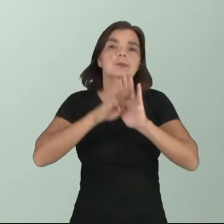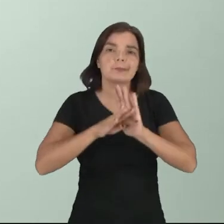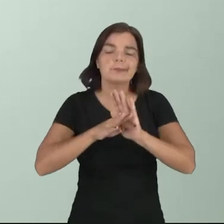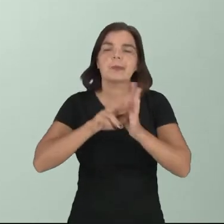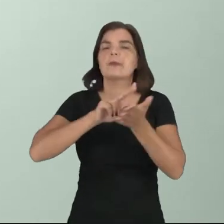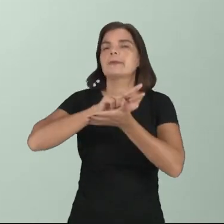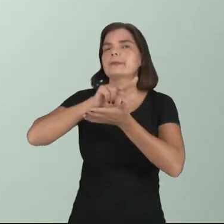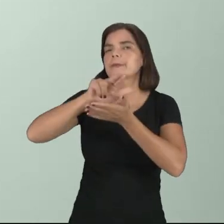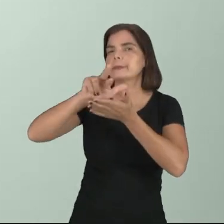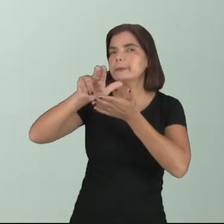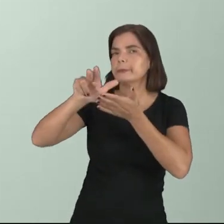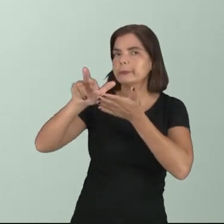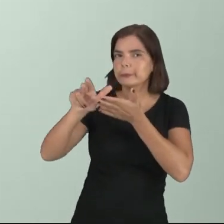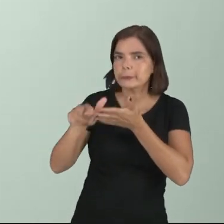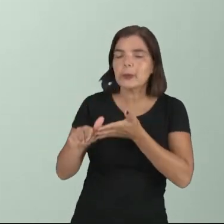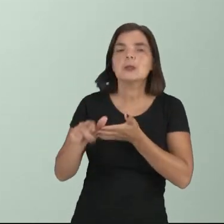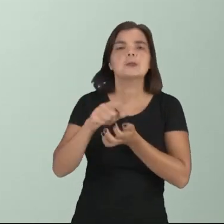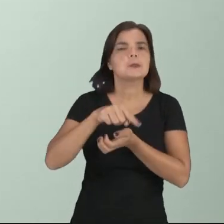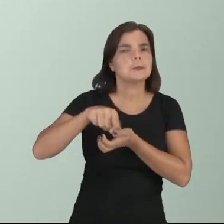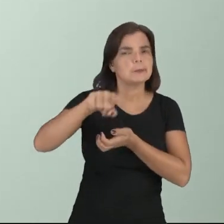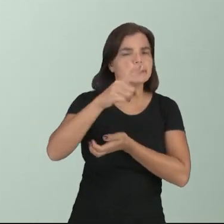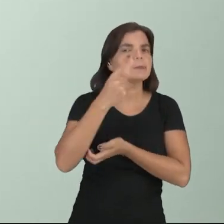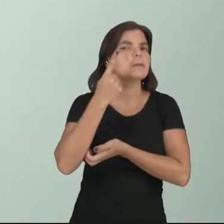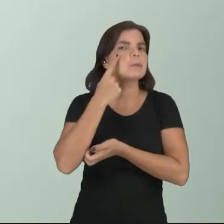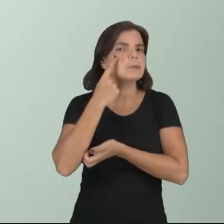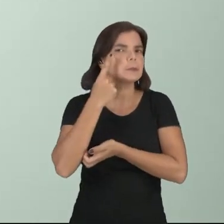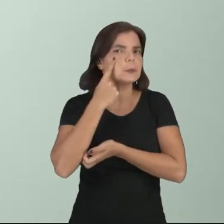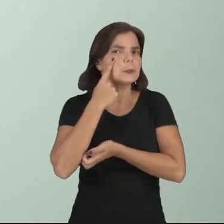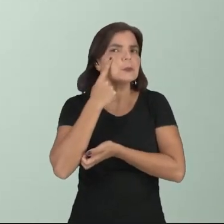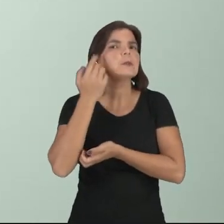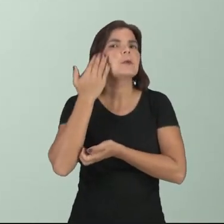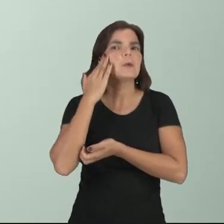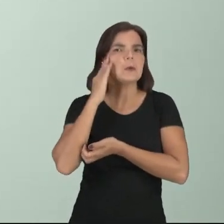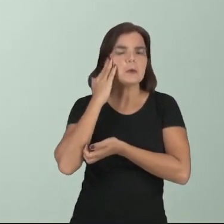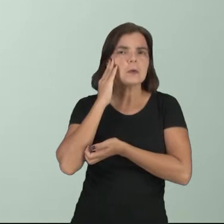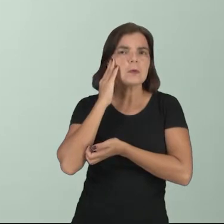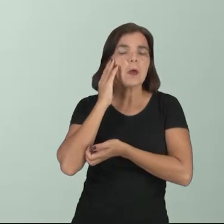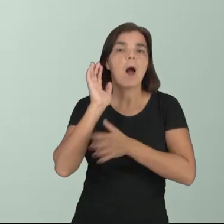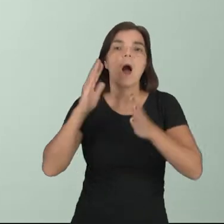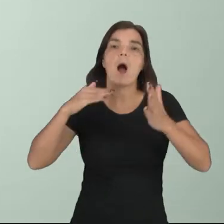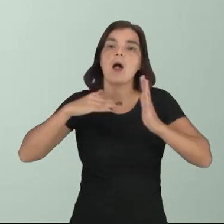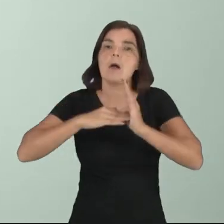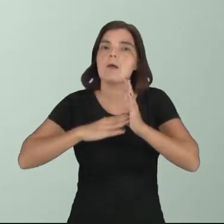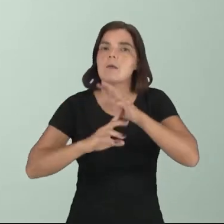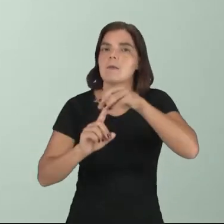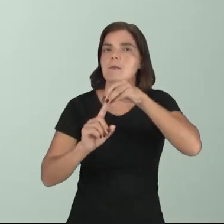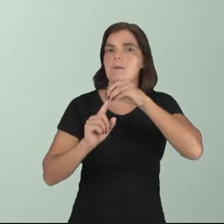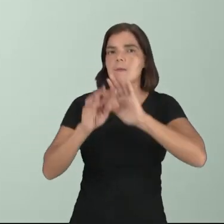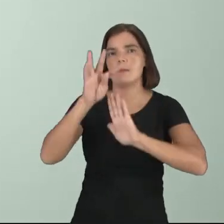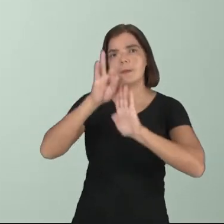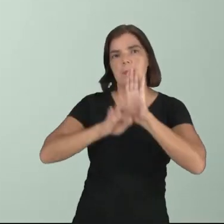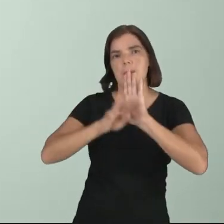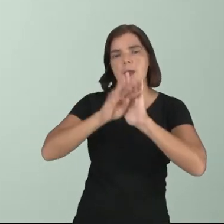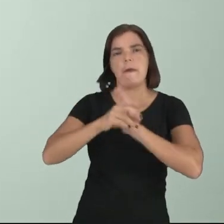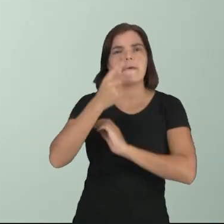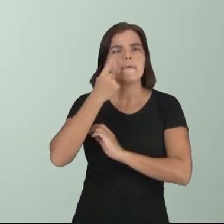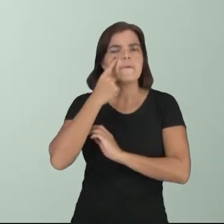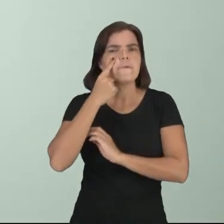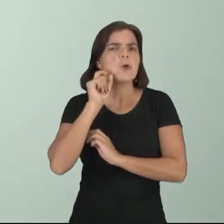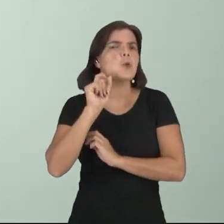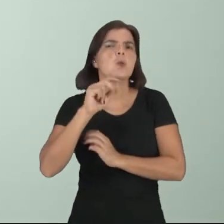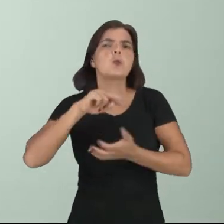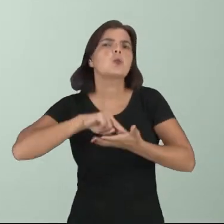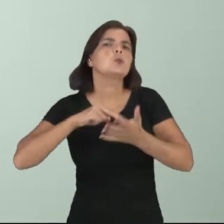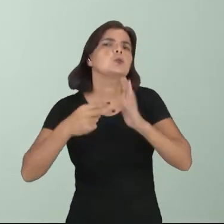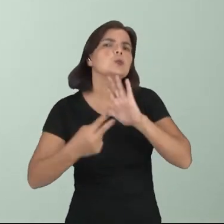texto. São vários pormenores que você precisa interpretar para poder chegar à intenção do texto, observar o que o